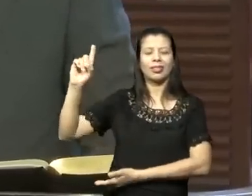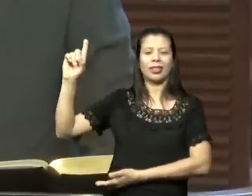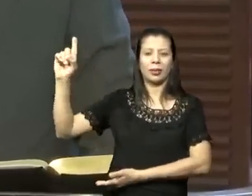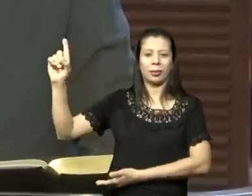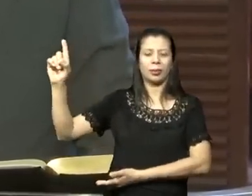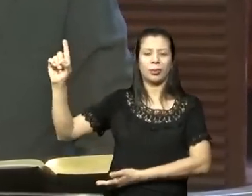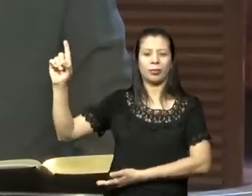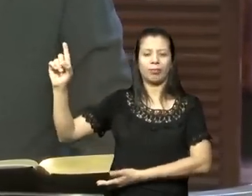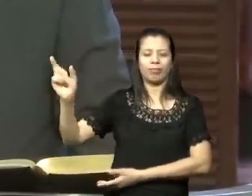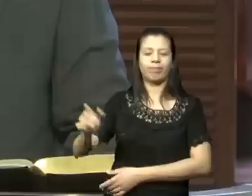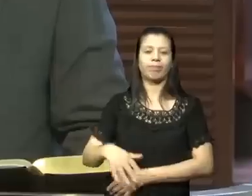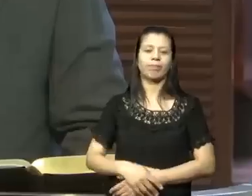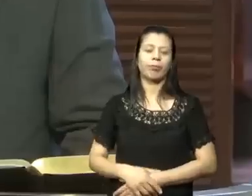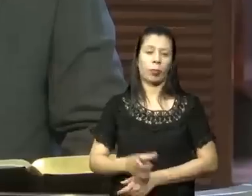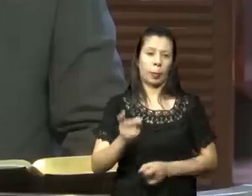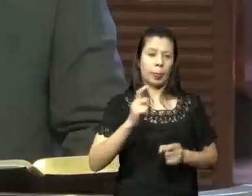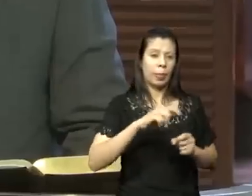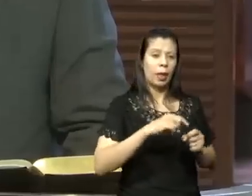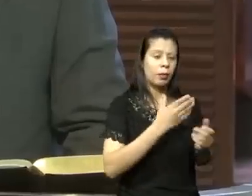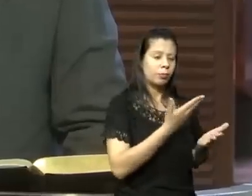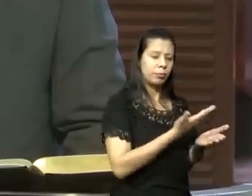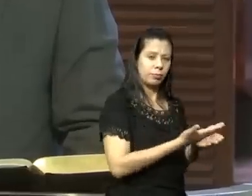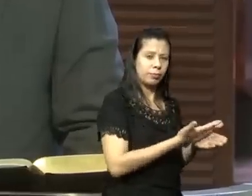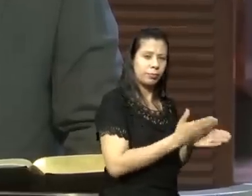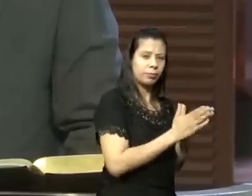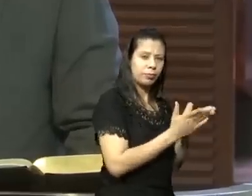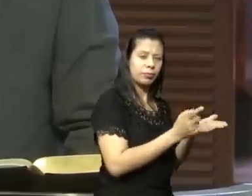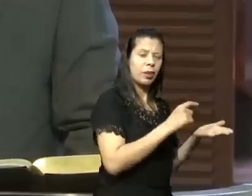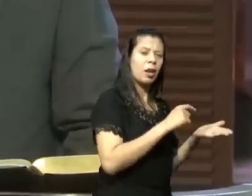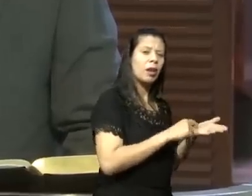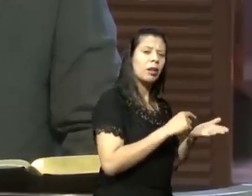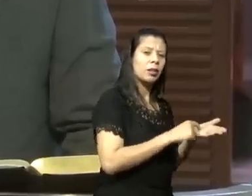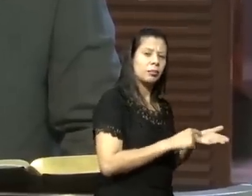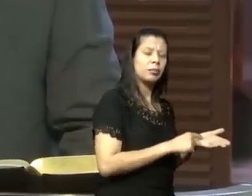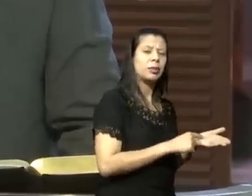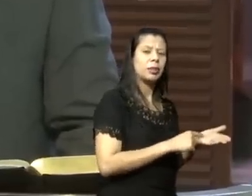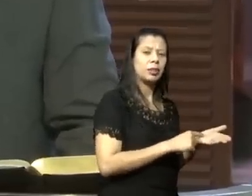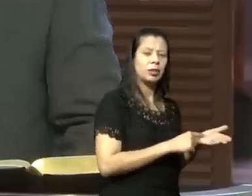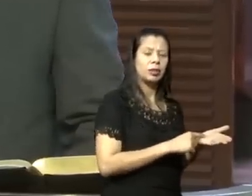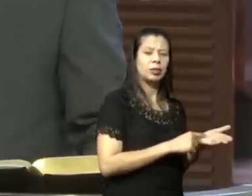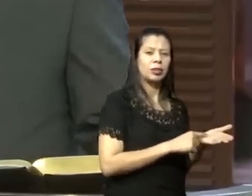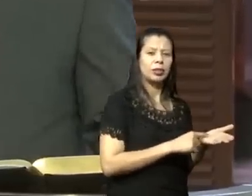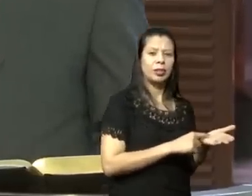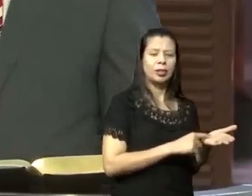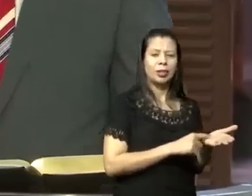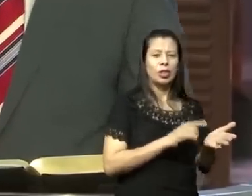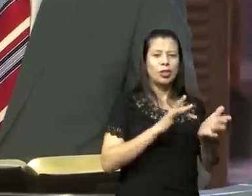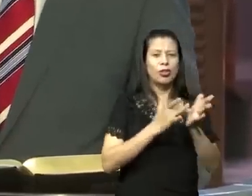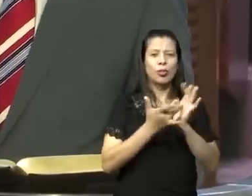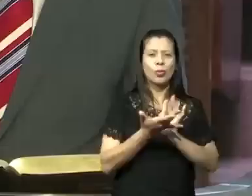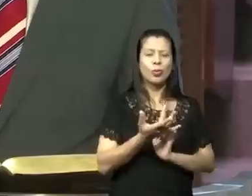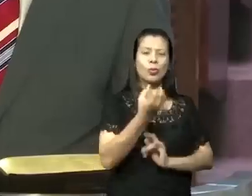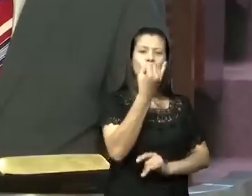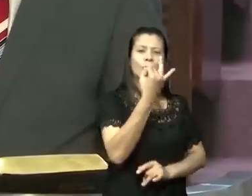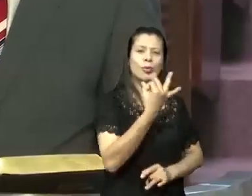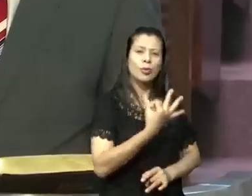procurarei E vós me procurareis mas perecereis no vosso pecado para onde eu vou vós não podeis ir